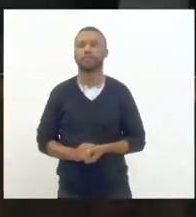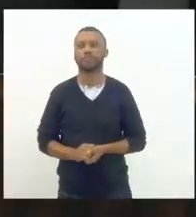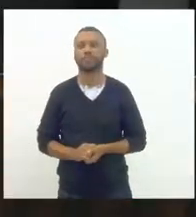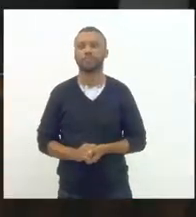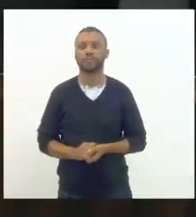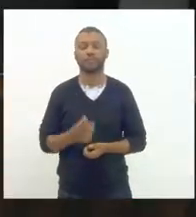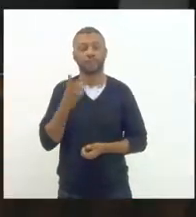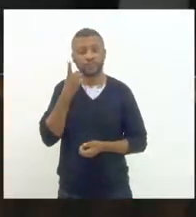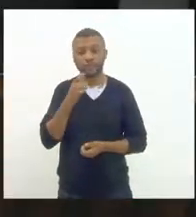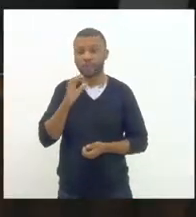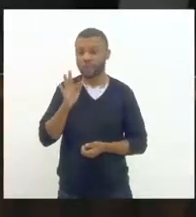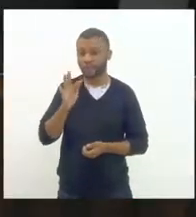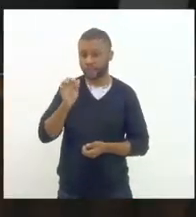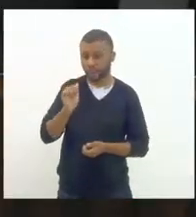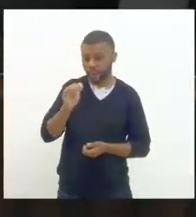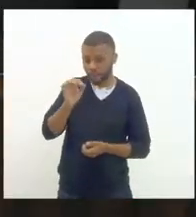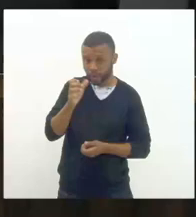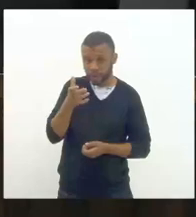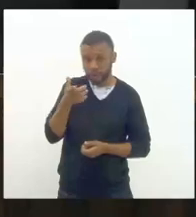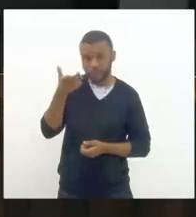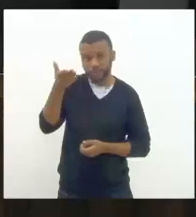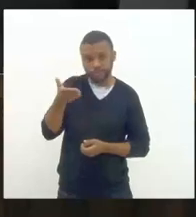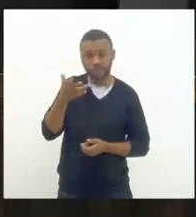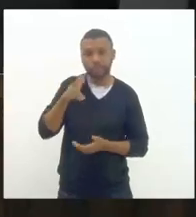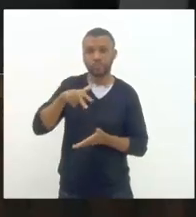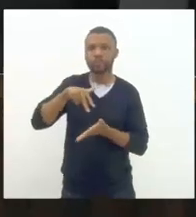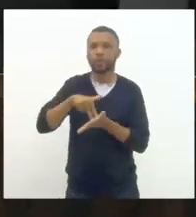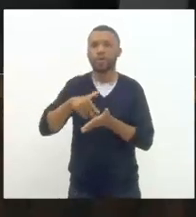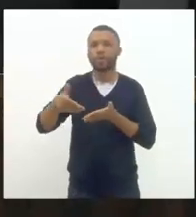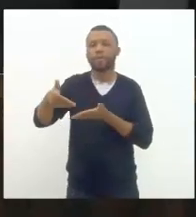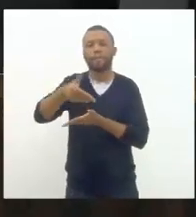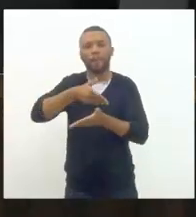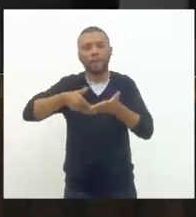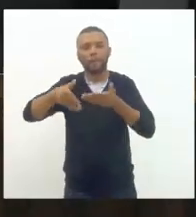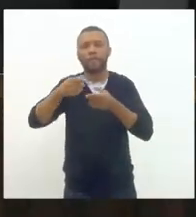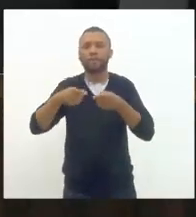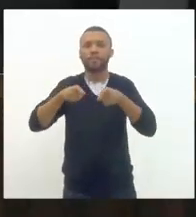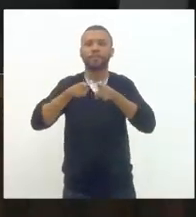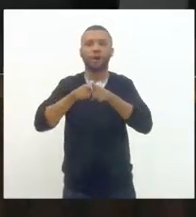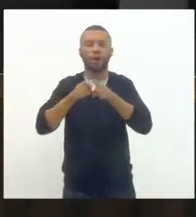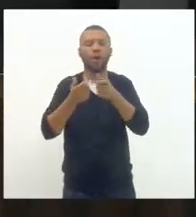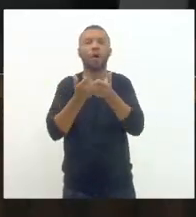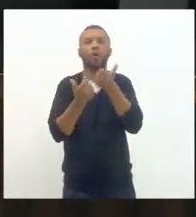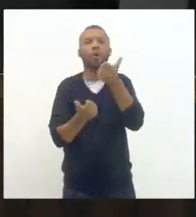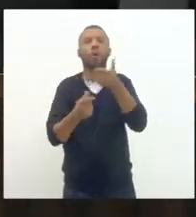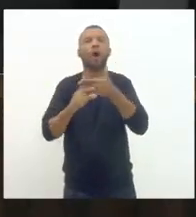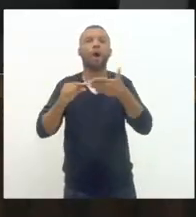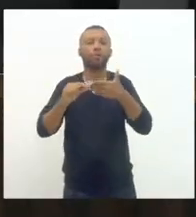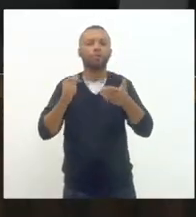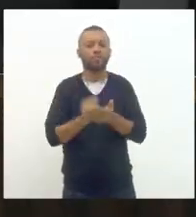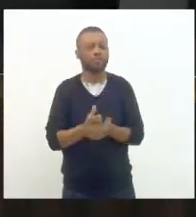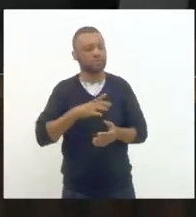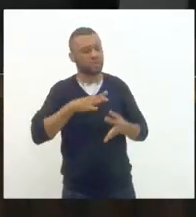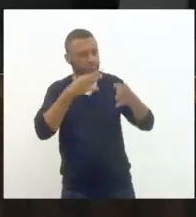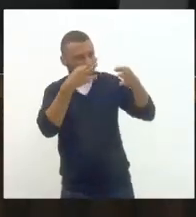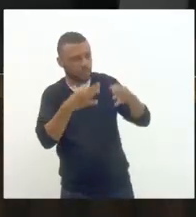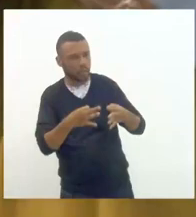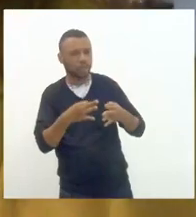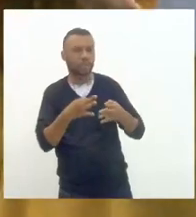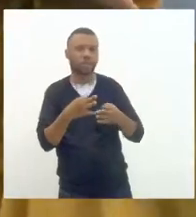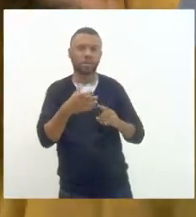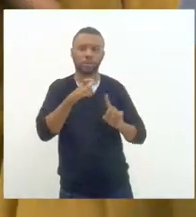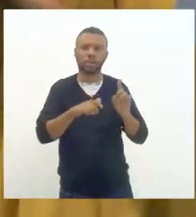deputado Fábio, eu queria que Vossa Excelência pudesse me dar a honra de participar com Vossa Excelência. Como coautor. Com certeza, presidente. Doutor